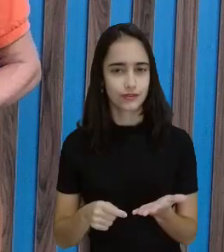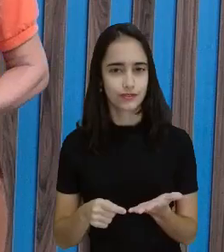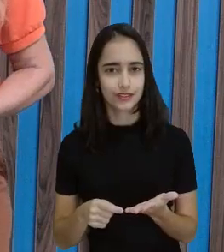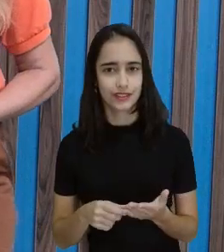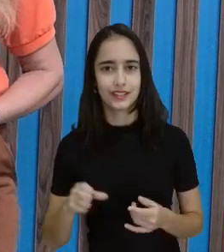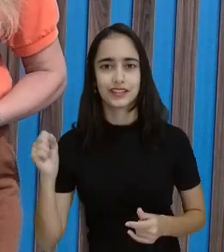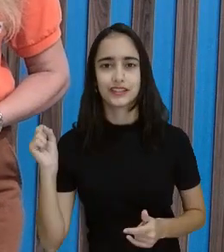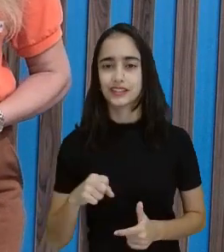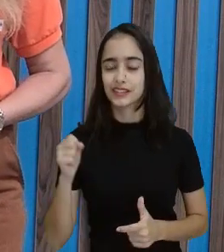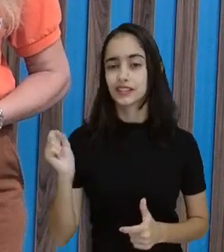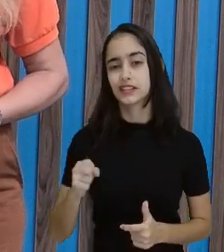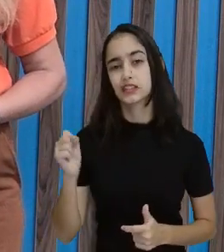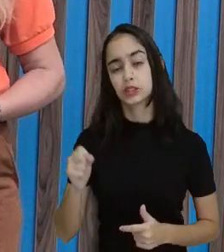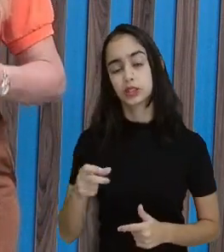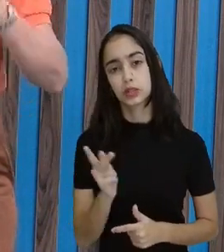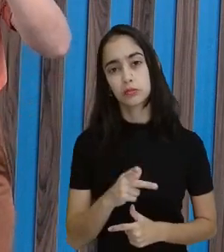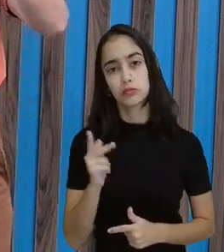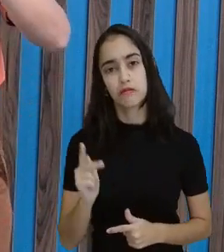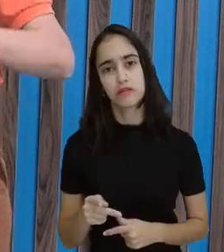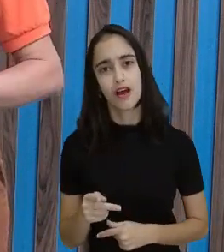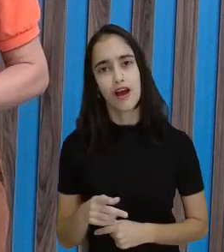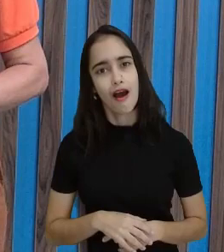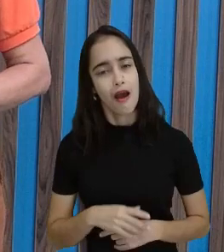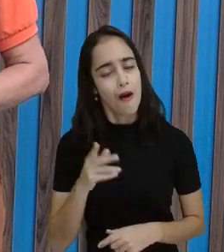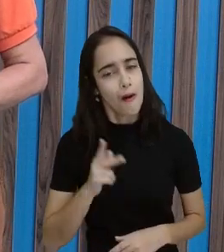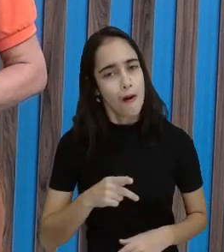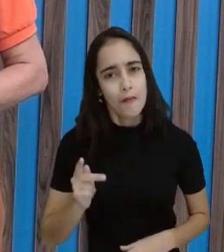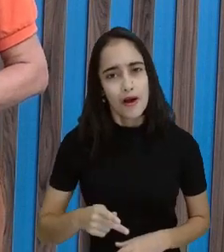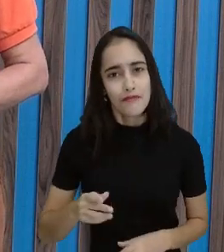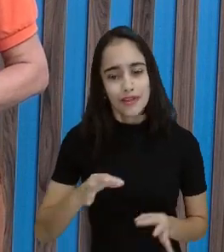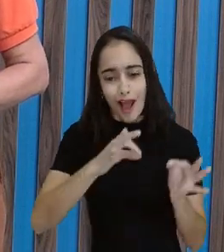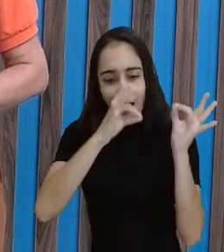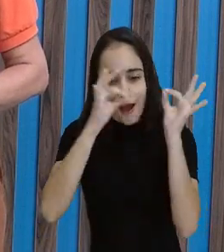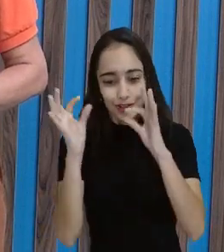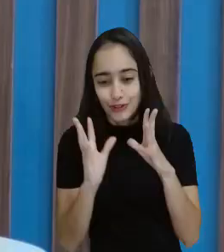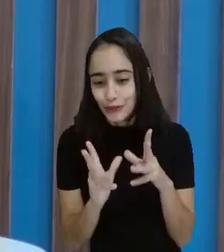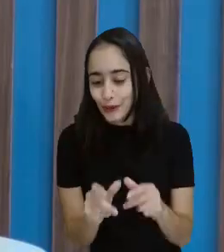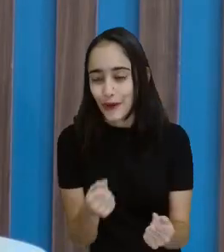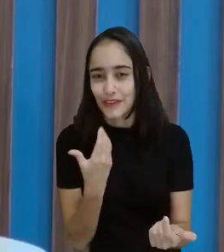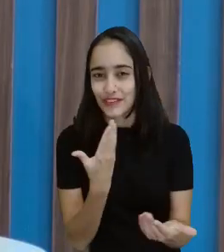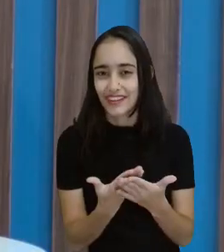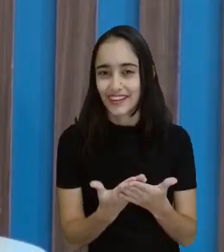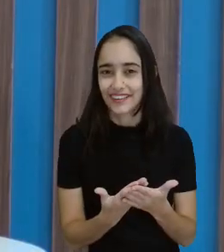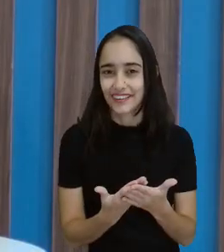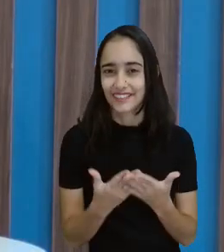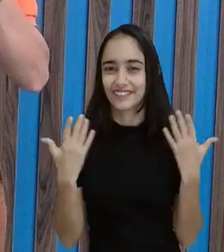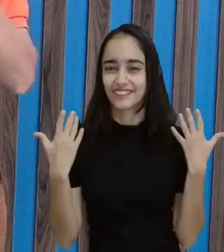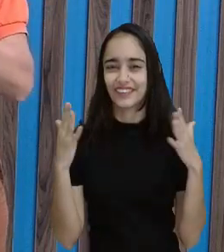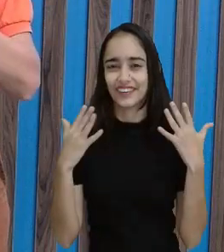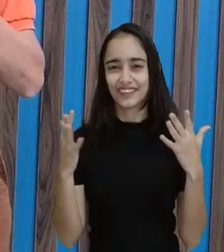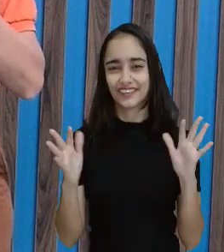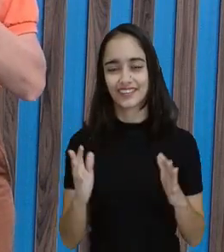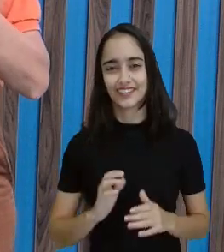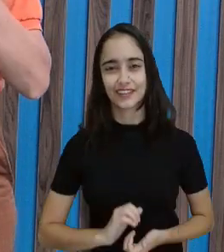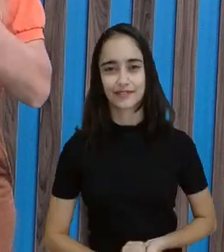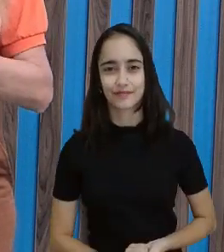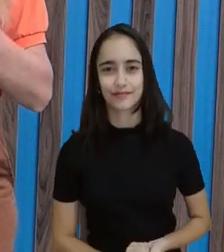Isso mesmo, professora Kátia. Olha como a professora Kátia fica ligadinha nas aulas. Estão vendo, gente? gente? Muito bem.